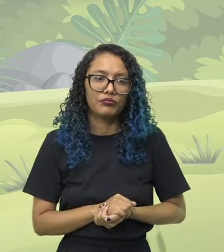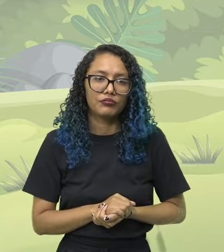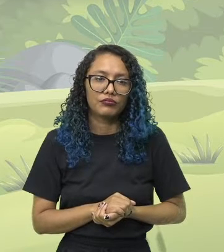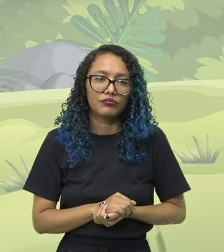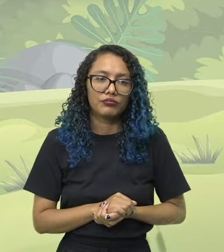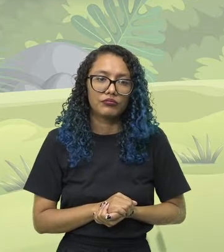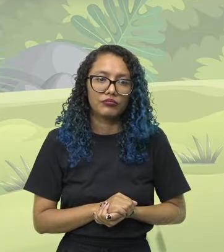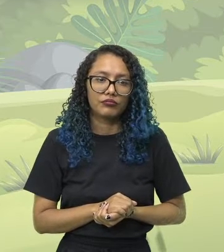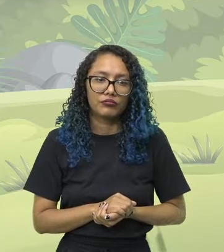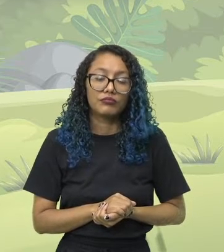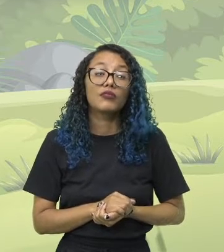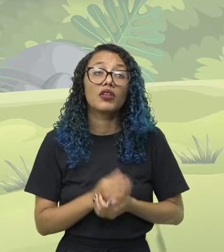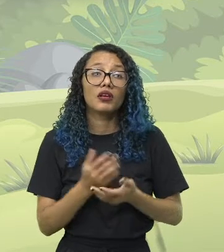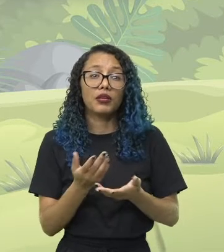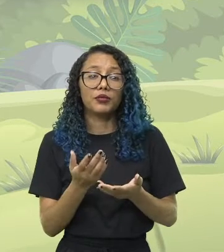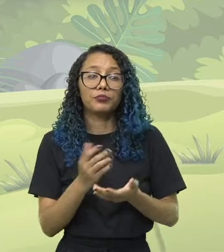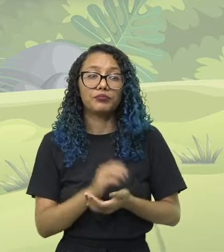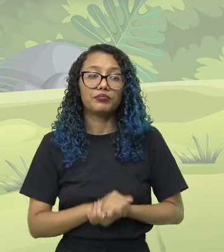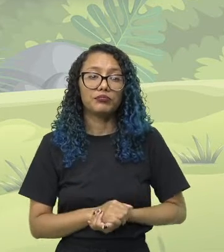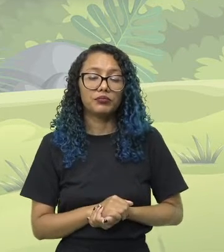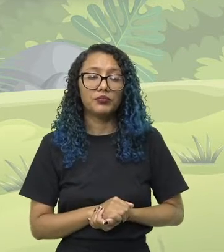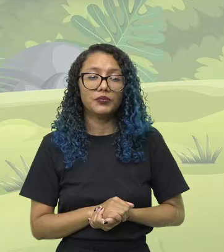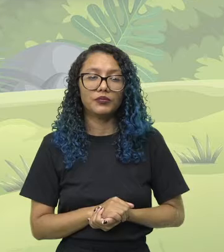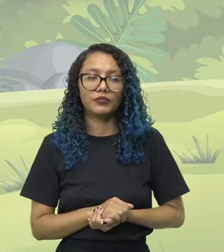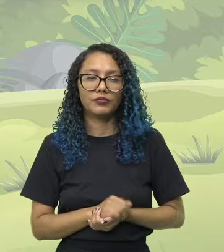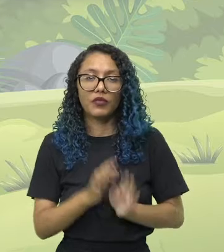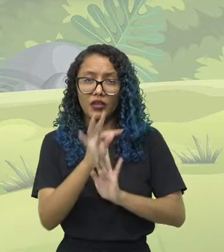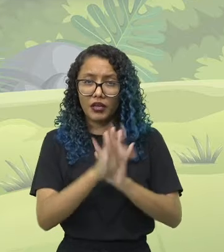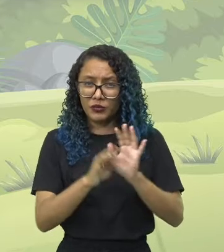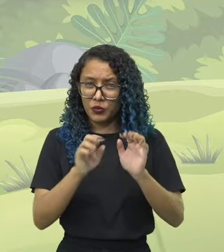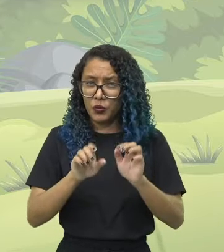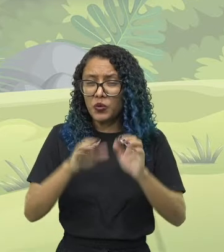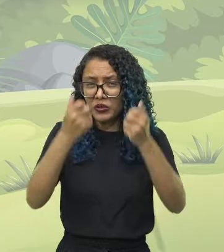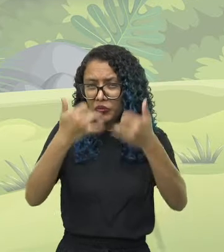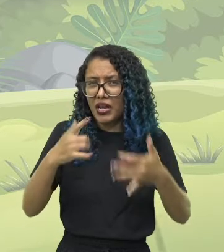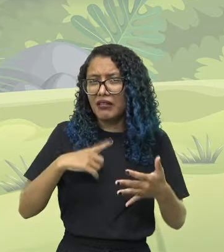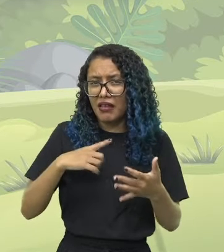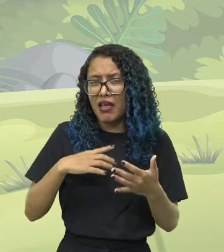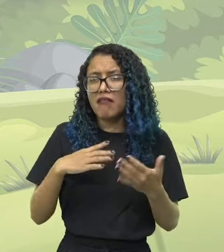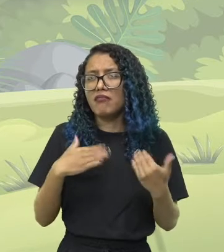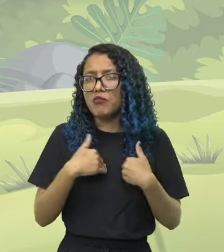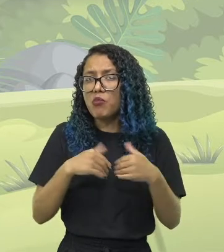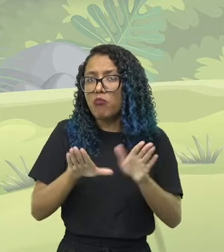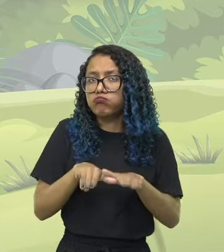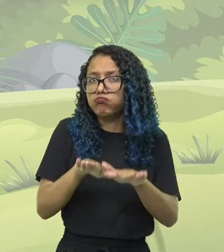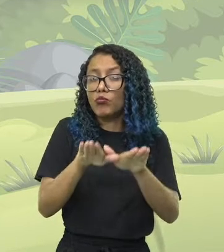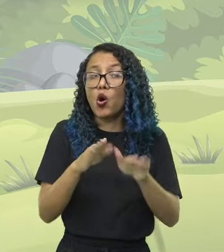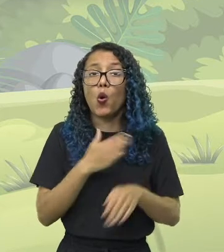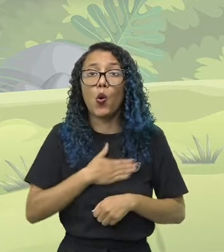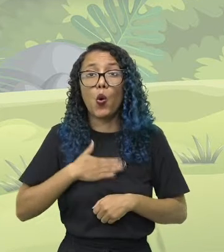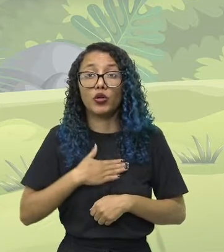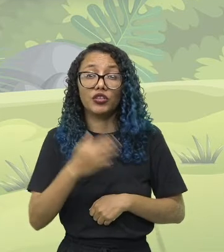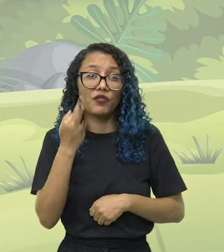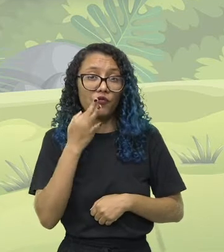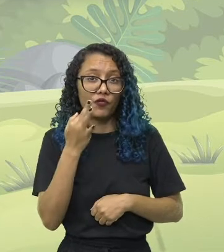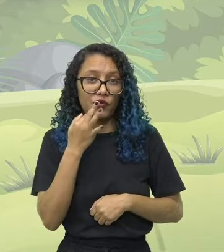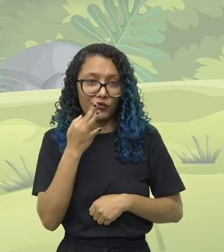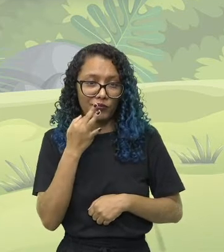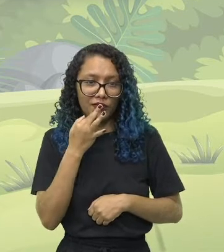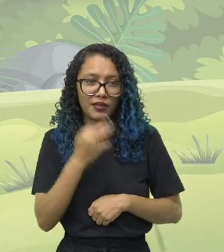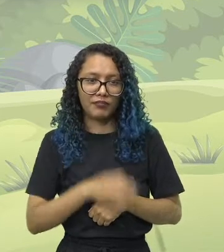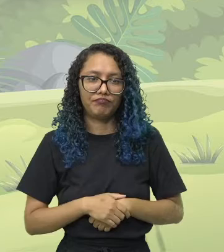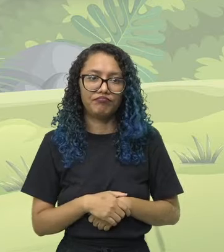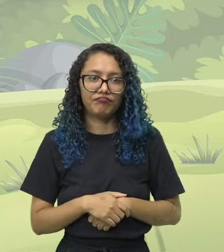Das aves, né, frugívoras, que são aquelas aves que gostam de comer frutos, né, que os animais que gostam de comer frutos, e as aves estão,